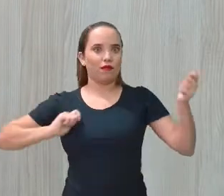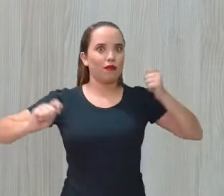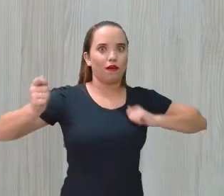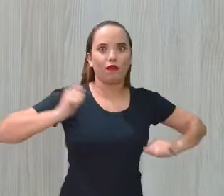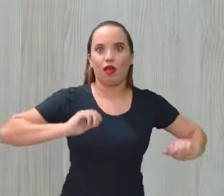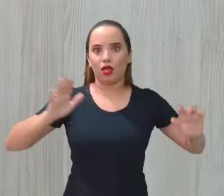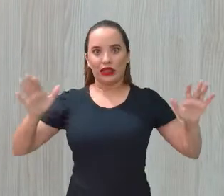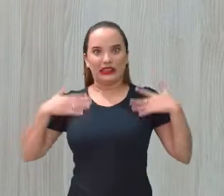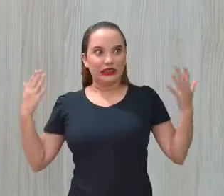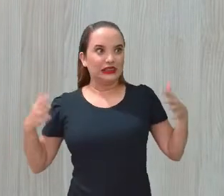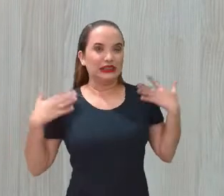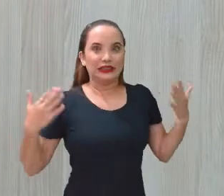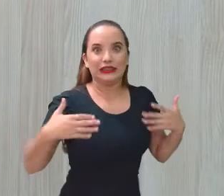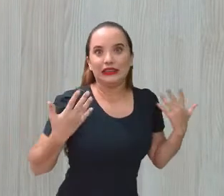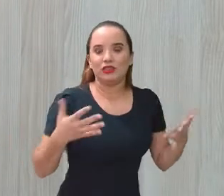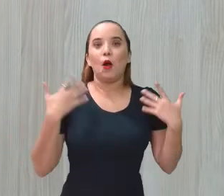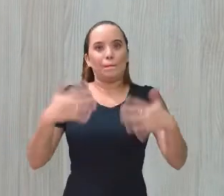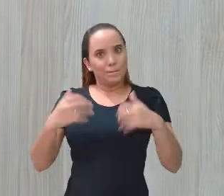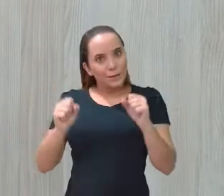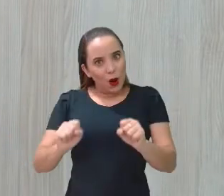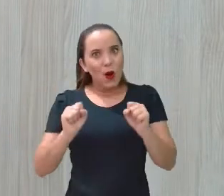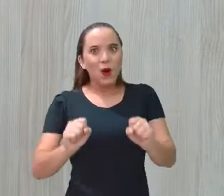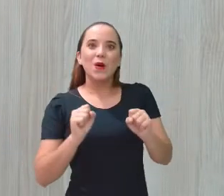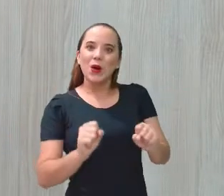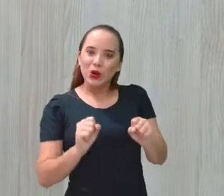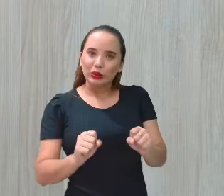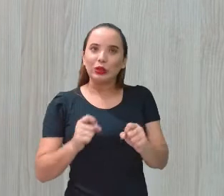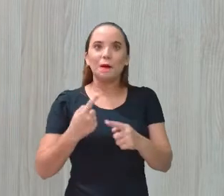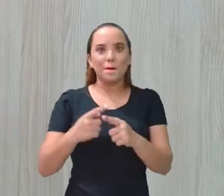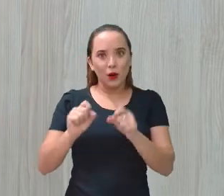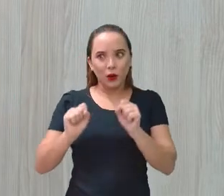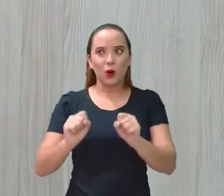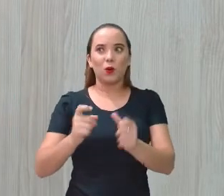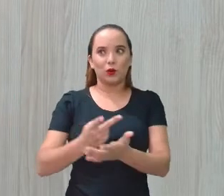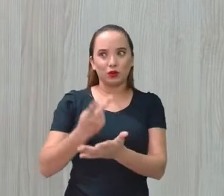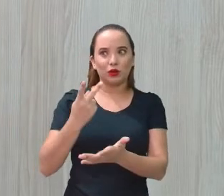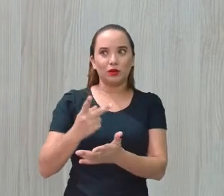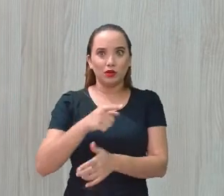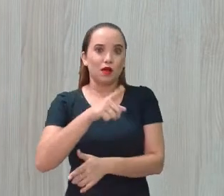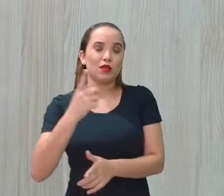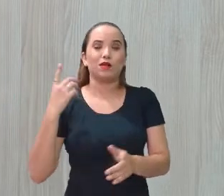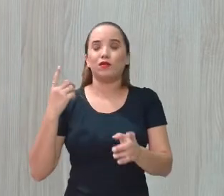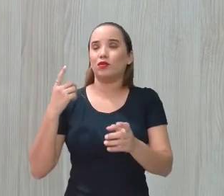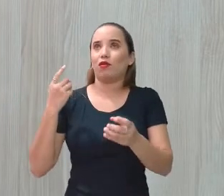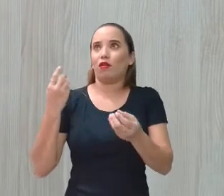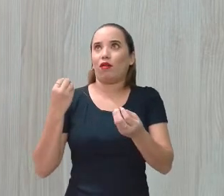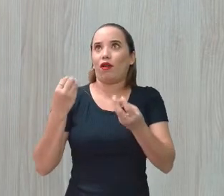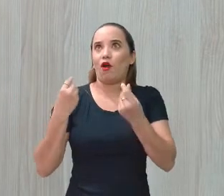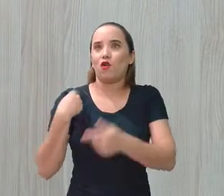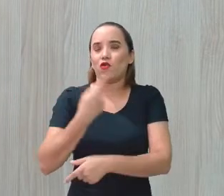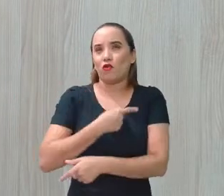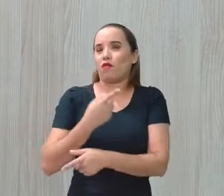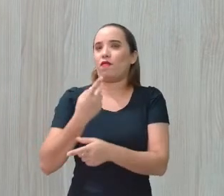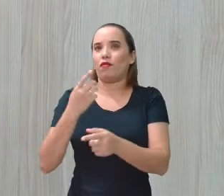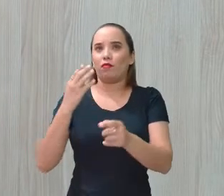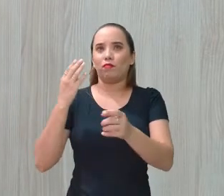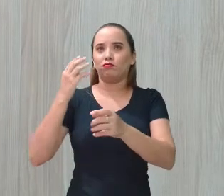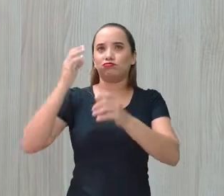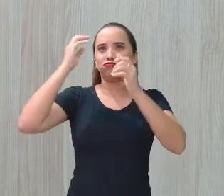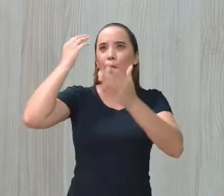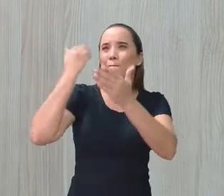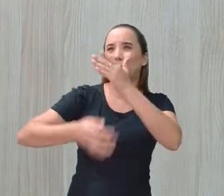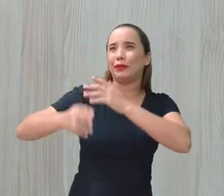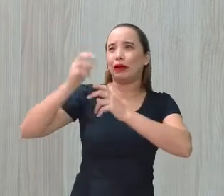empolgação. Às vezes a gente se vê perdido em um fluxo de pensamento que faz com que a gente perca